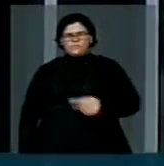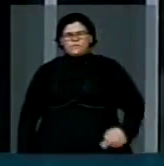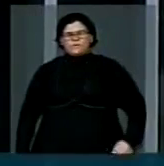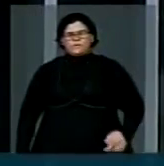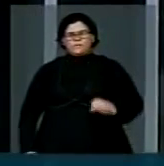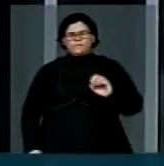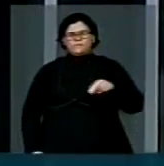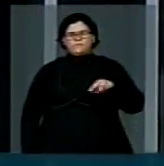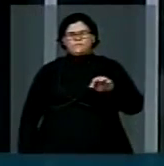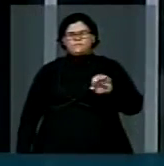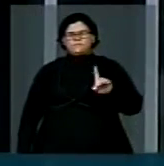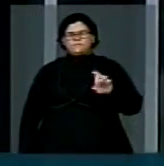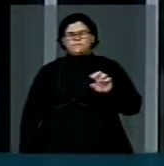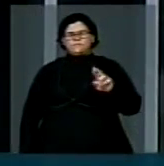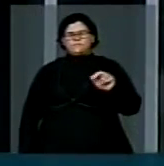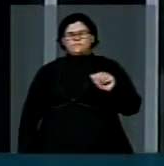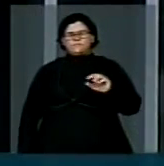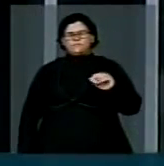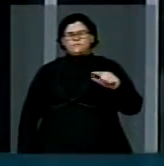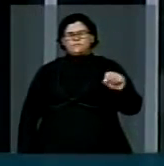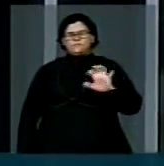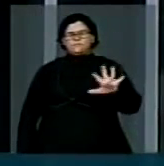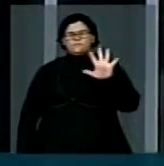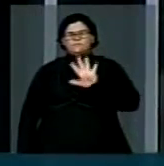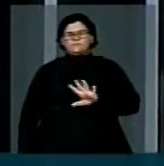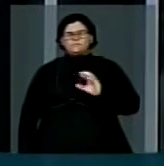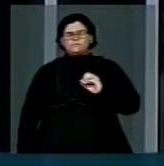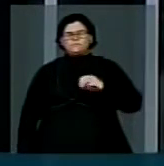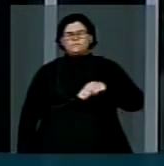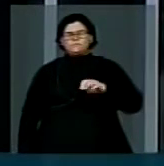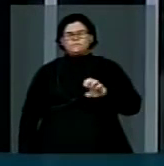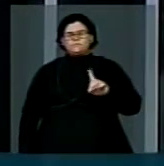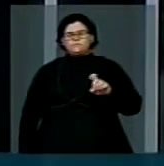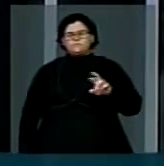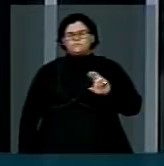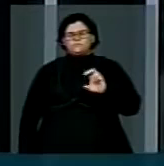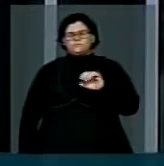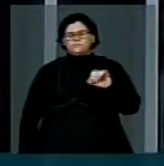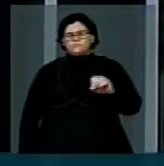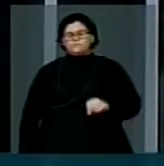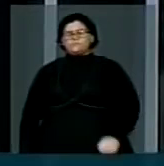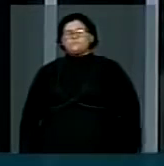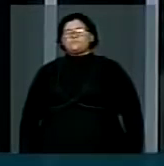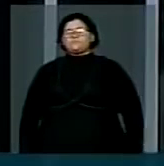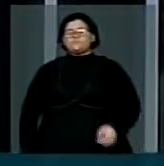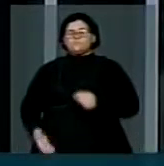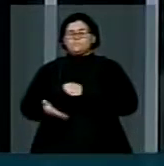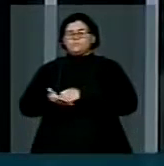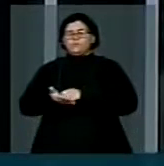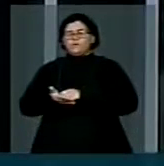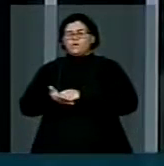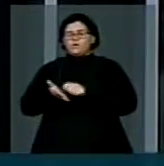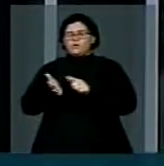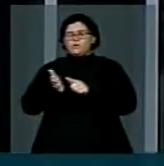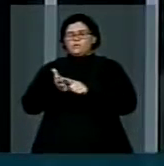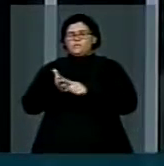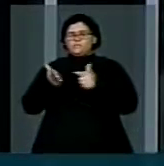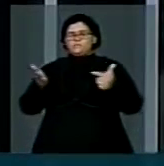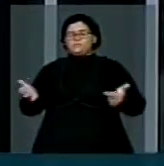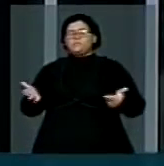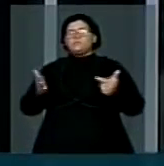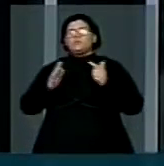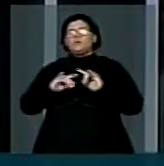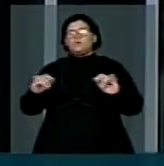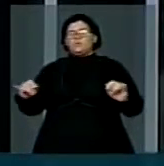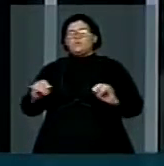presidente da Confederação Nacional do Comércio de Bens e Serviços e Turismo, Antônio Oliveira Santos, escreveu no Jornal do Comércio